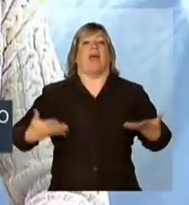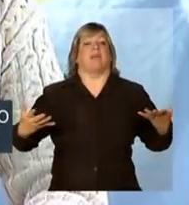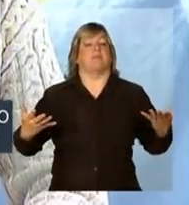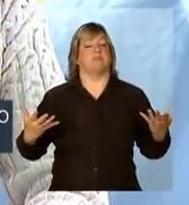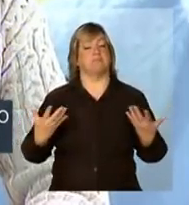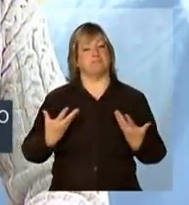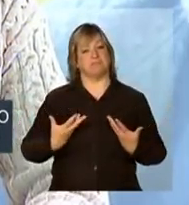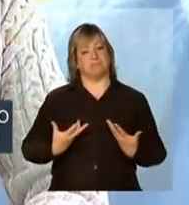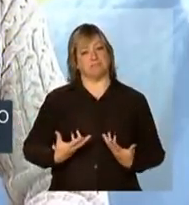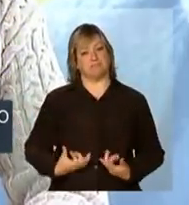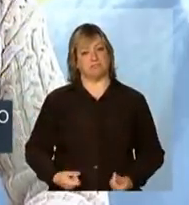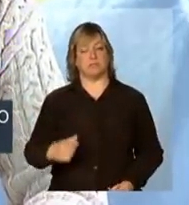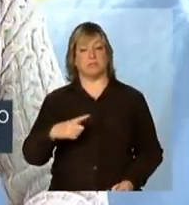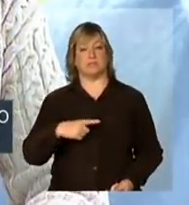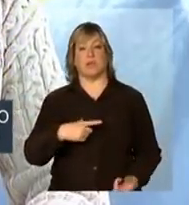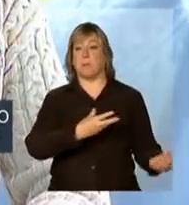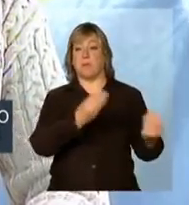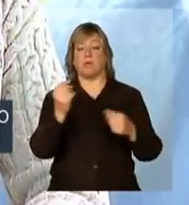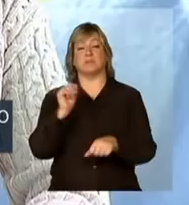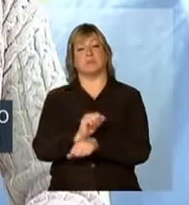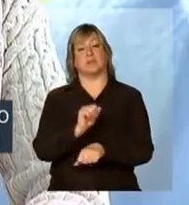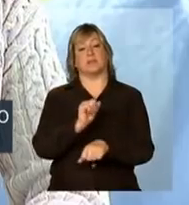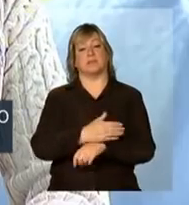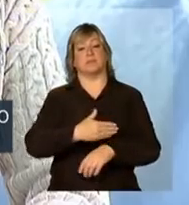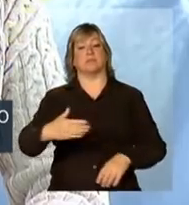esperando o momento da sua morte.